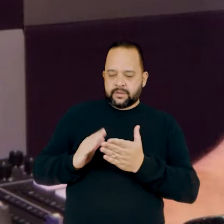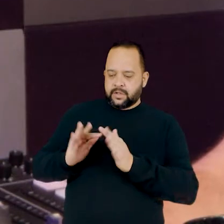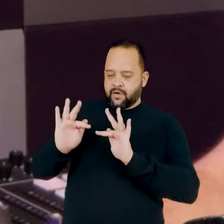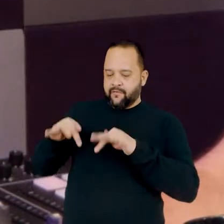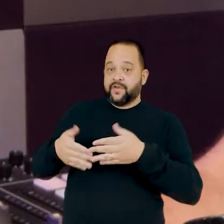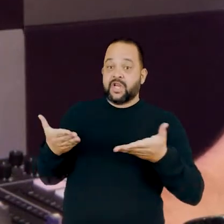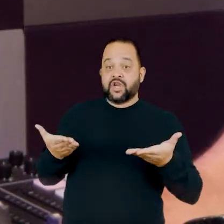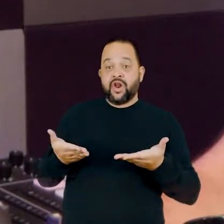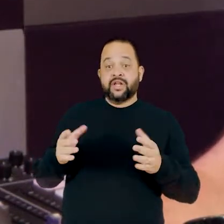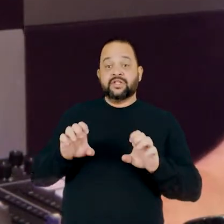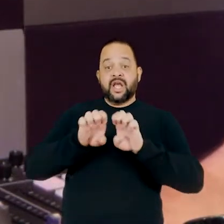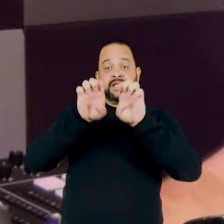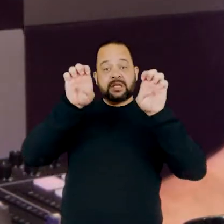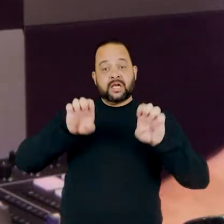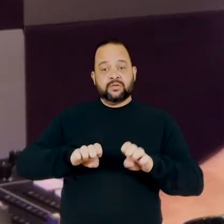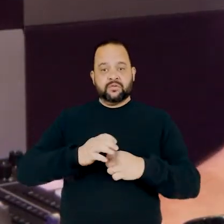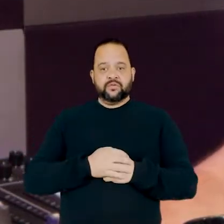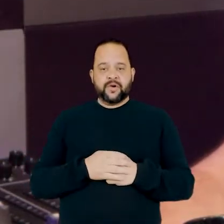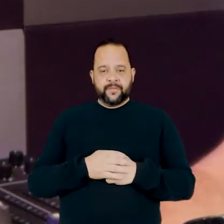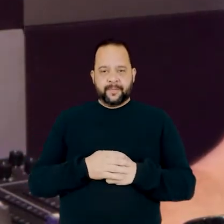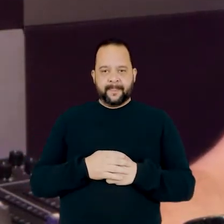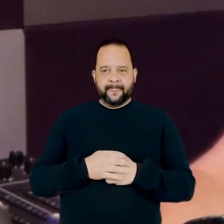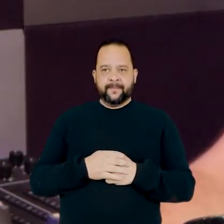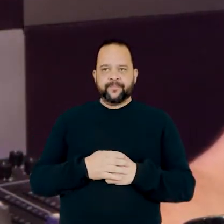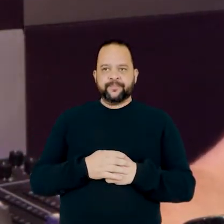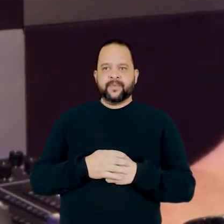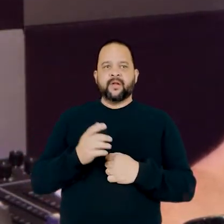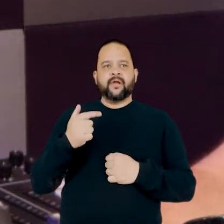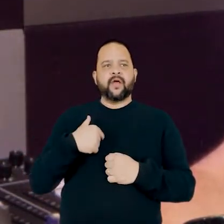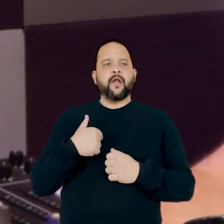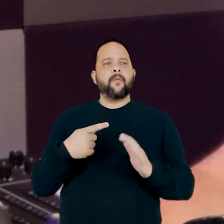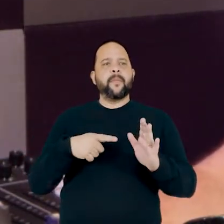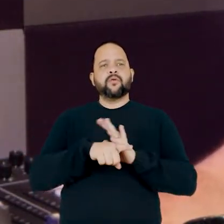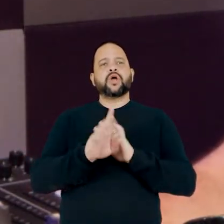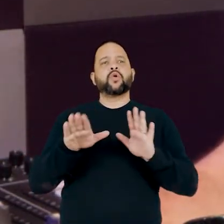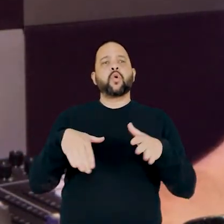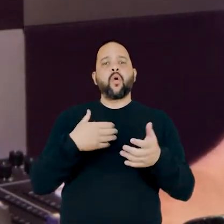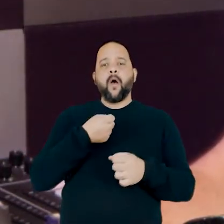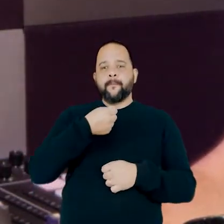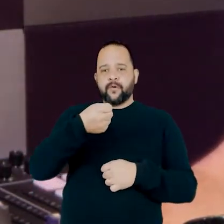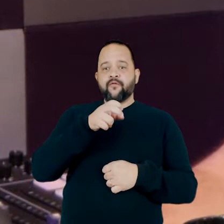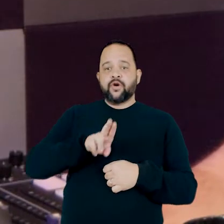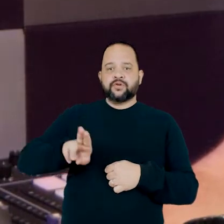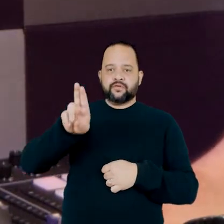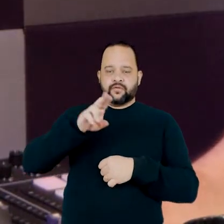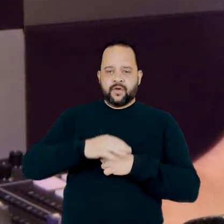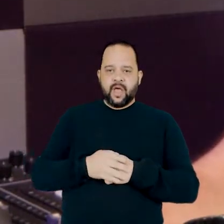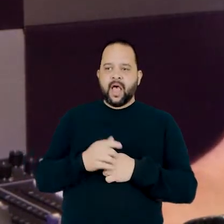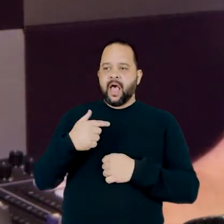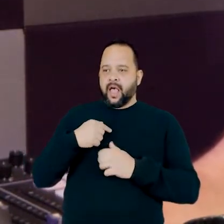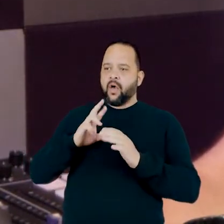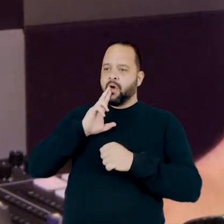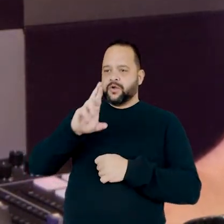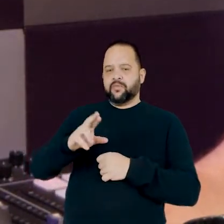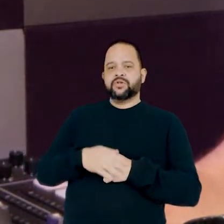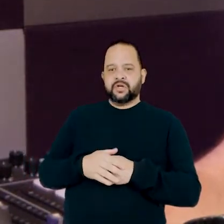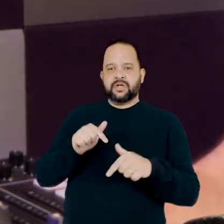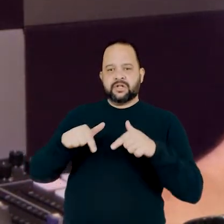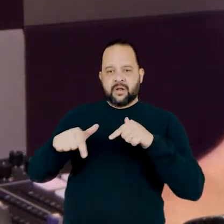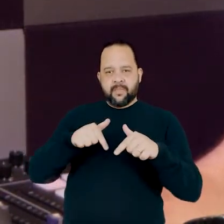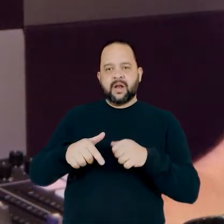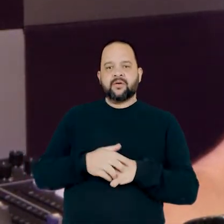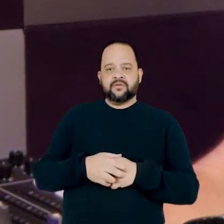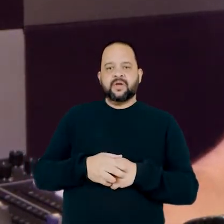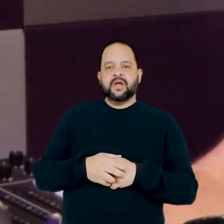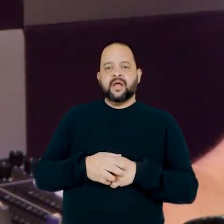infraestrutura, né? Então, quando eles falavam assim, olha, quais os microfones que vocês usam, né? Eu falei, ah, meu, a gente trabalha com o SM7B. puta, perfeito,